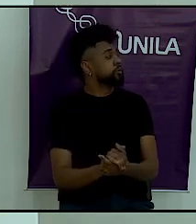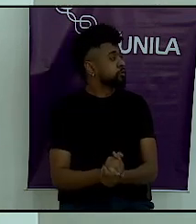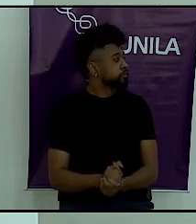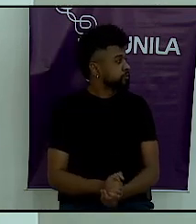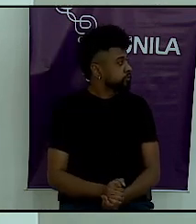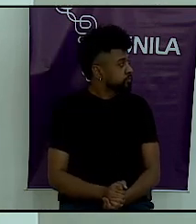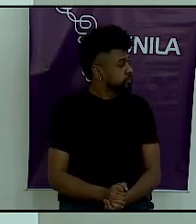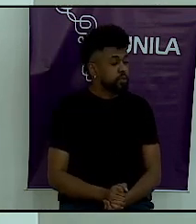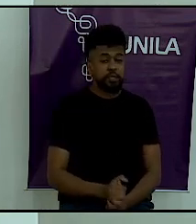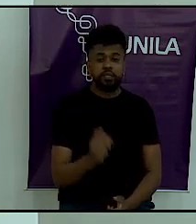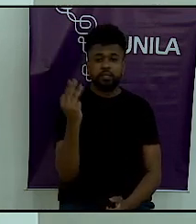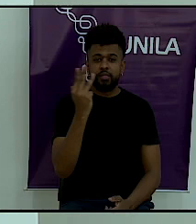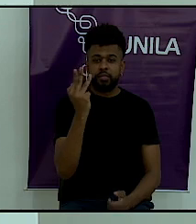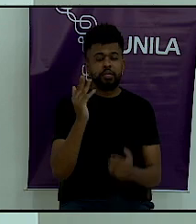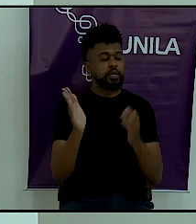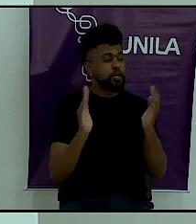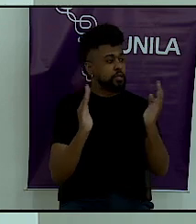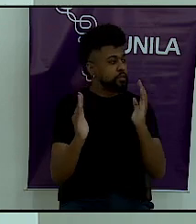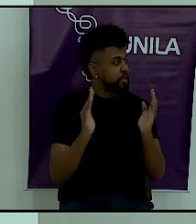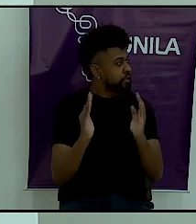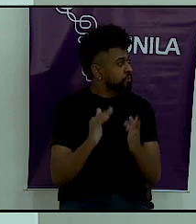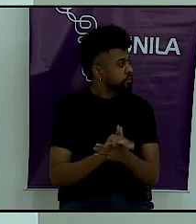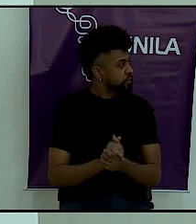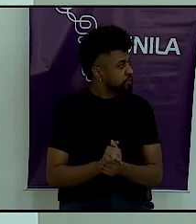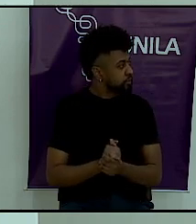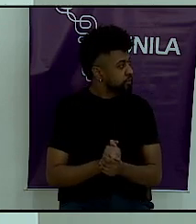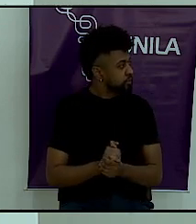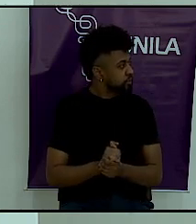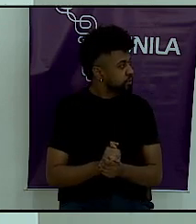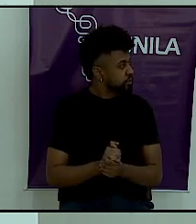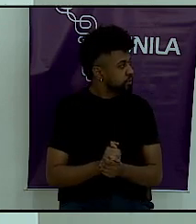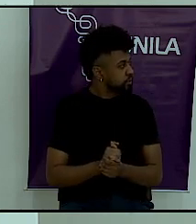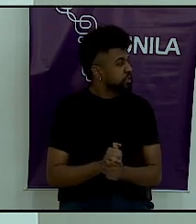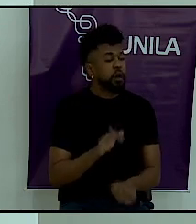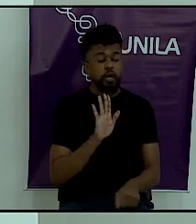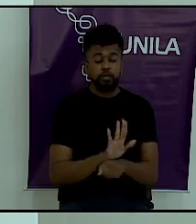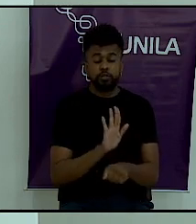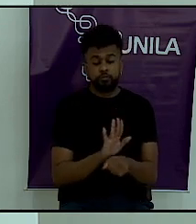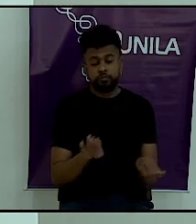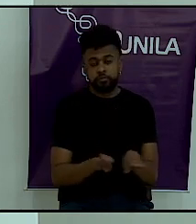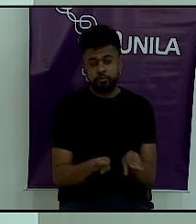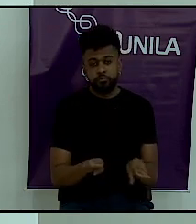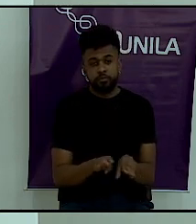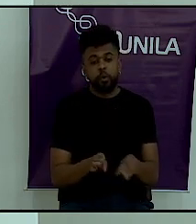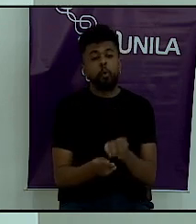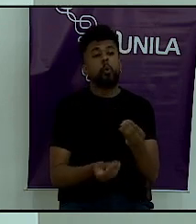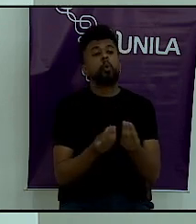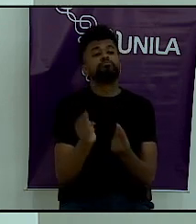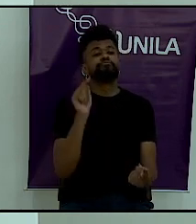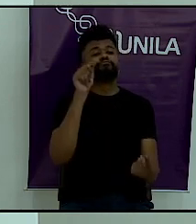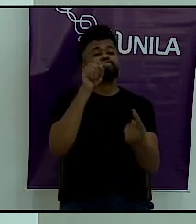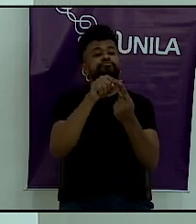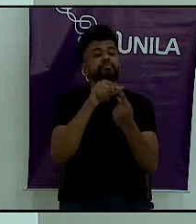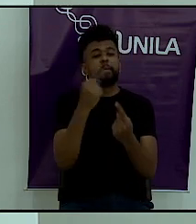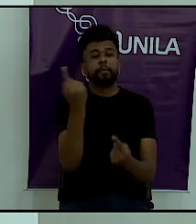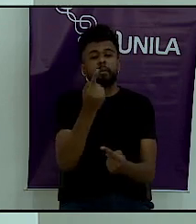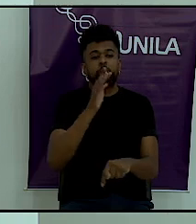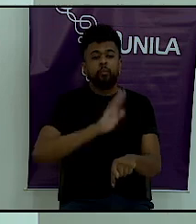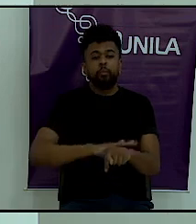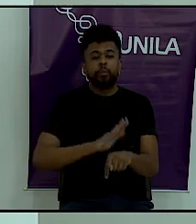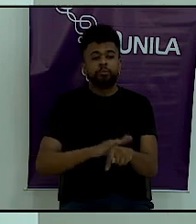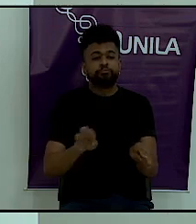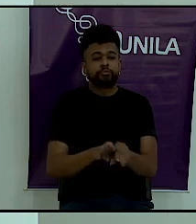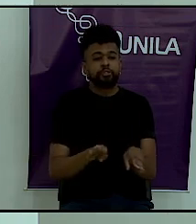anteriormente. E uma terceira etapa mais avante, né, que provavelmente nós não teríamos aí como alcançar nesse primeiro momento, que seria